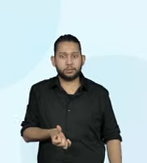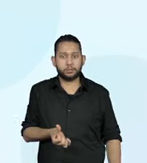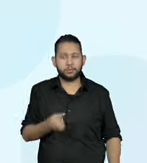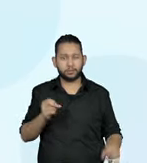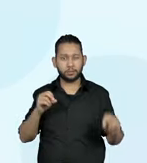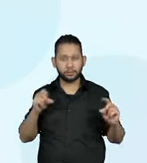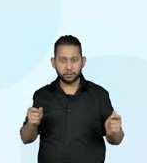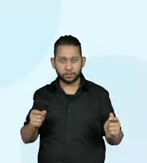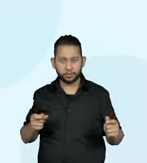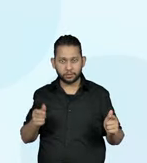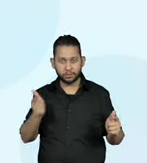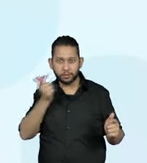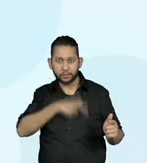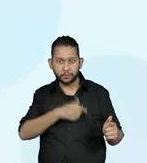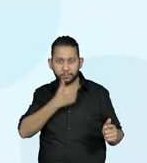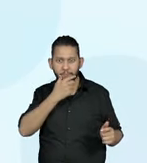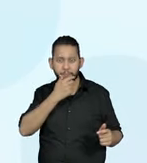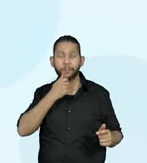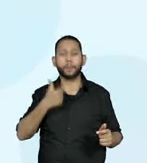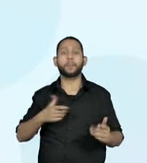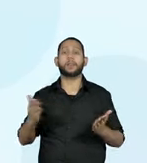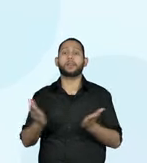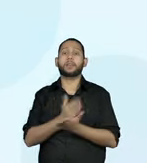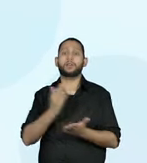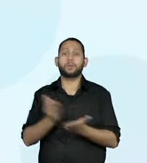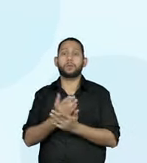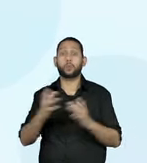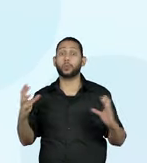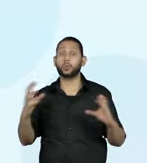de quadrinhos do livro é igual a